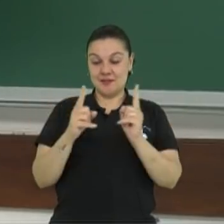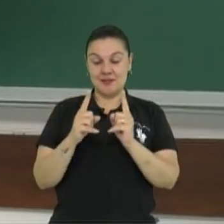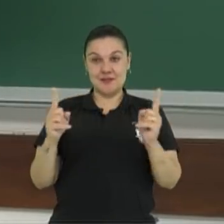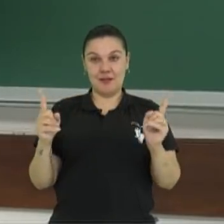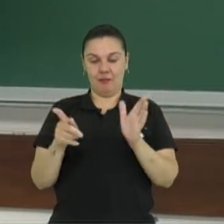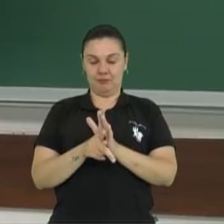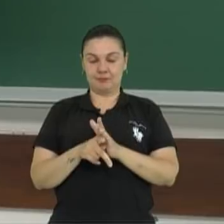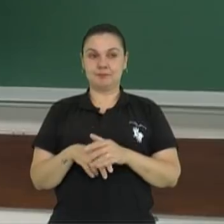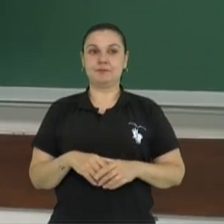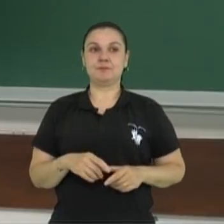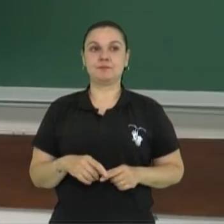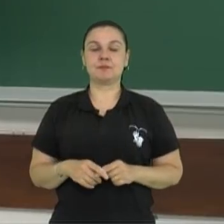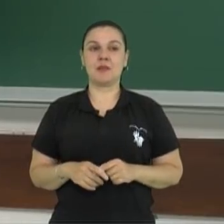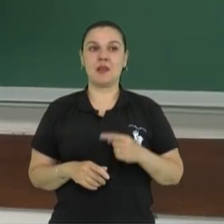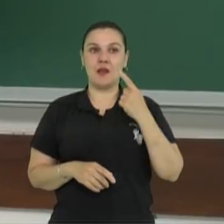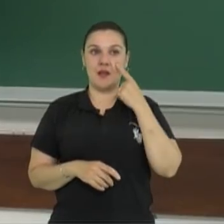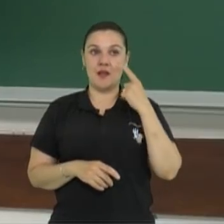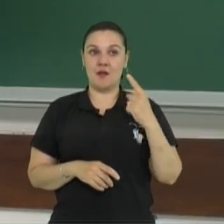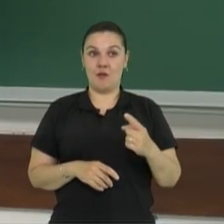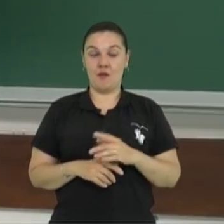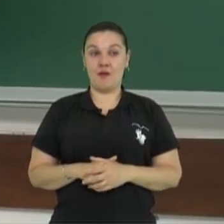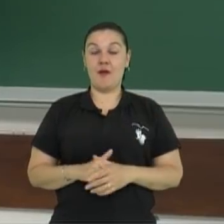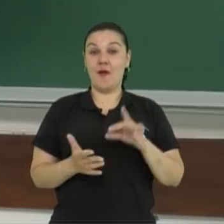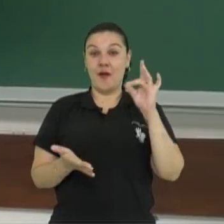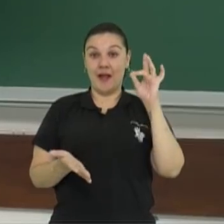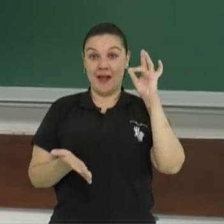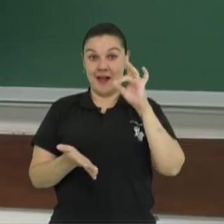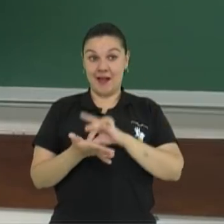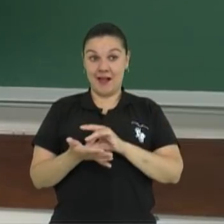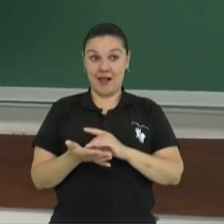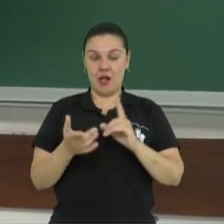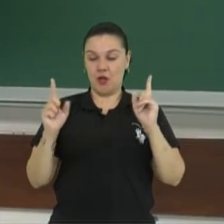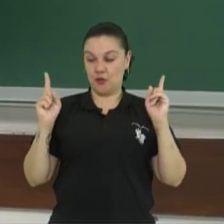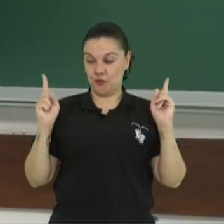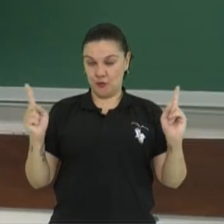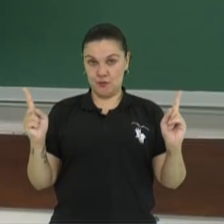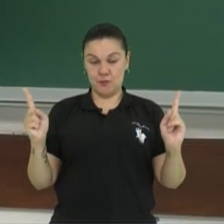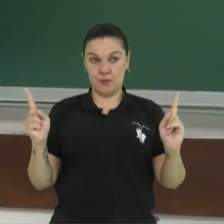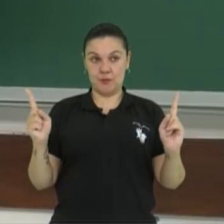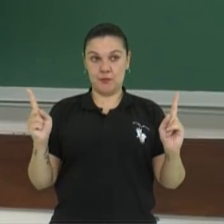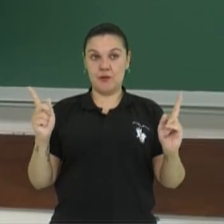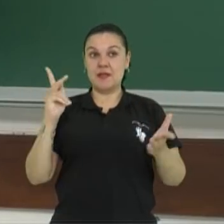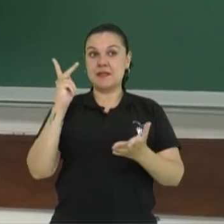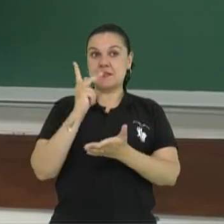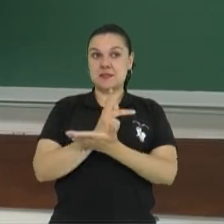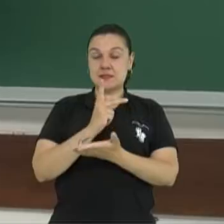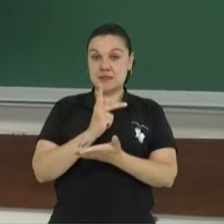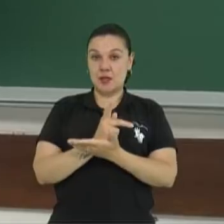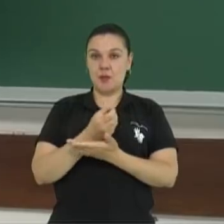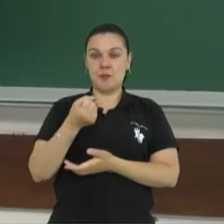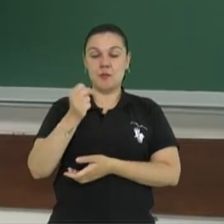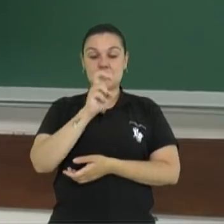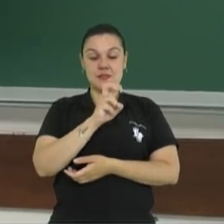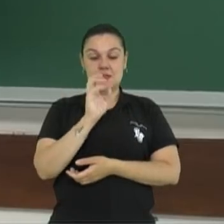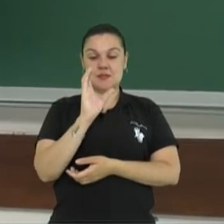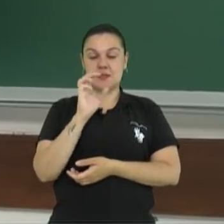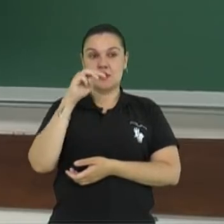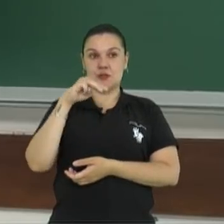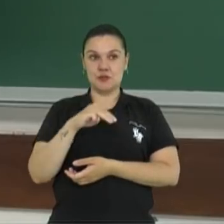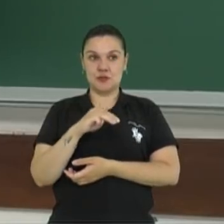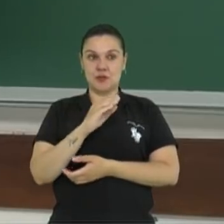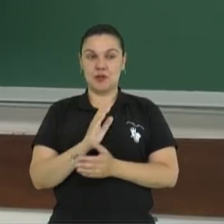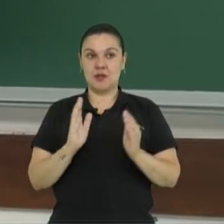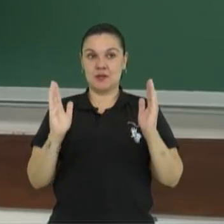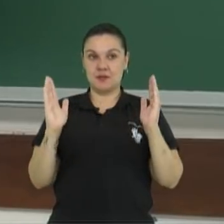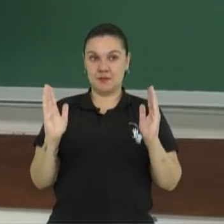mapa. Tá? Então, calcular a distância real entre dois pontos separados por 5 centímetros